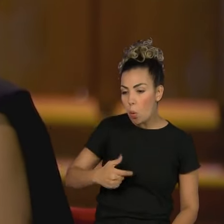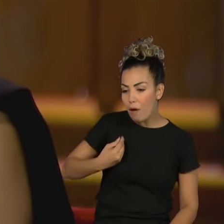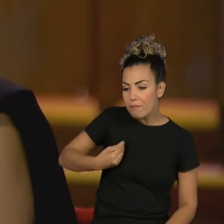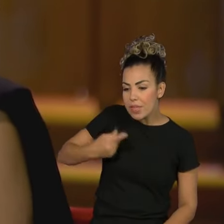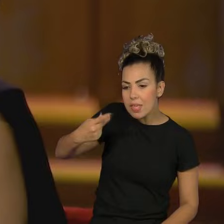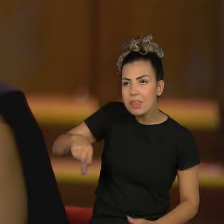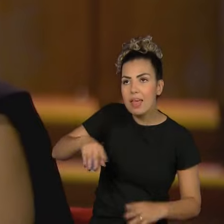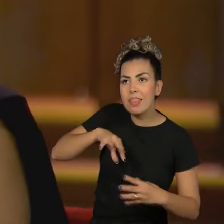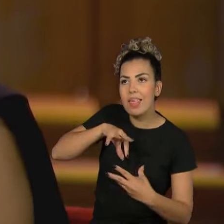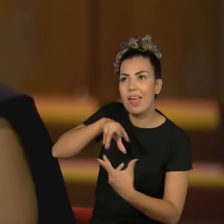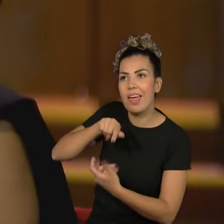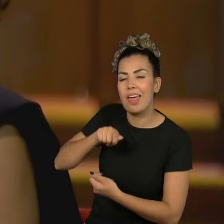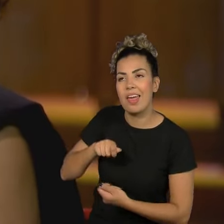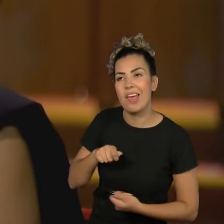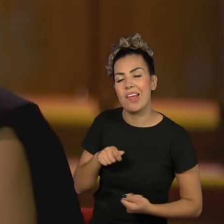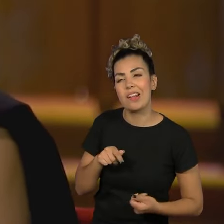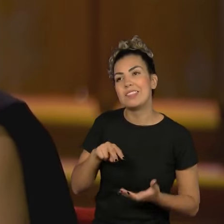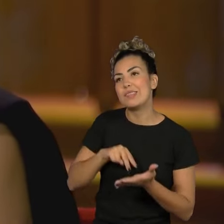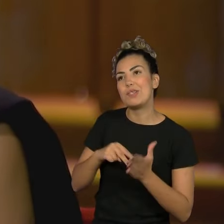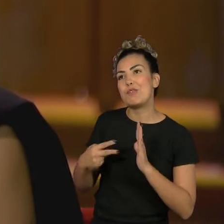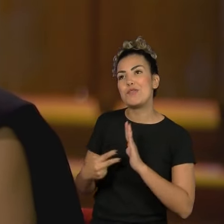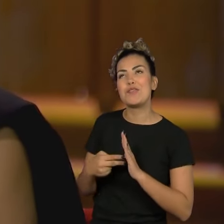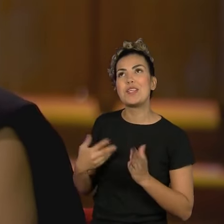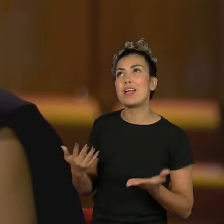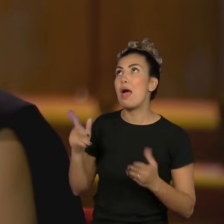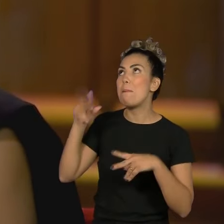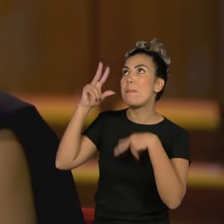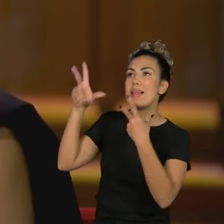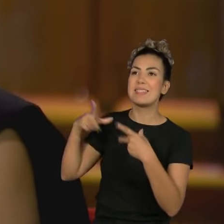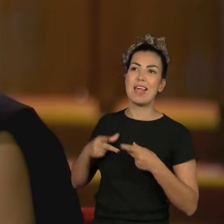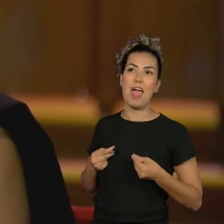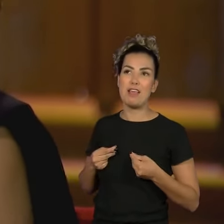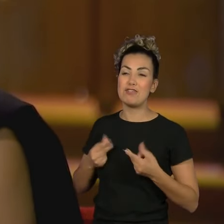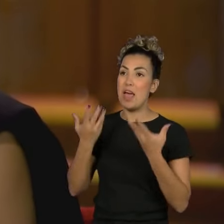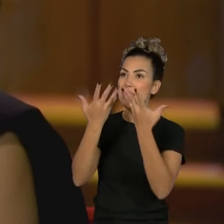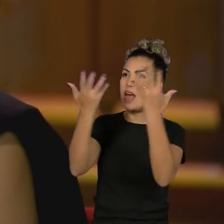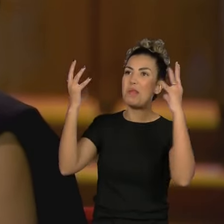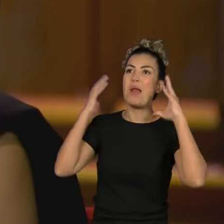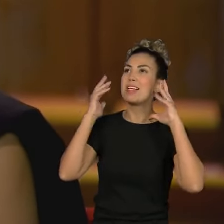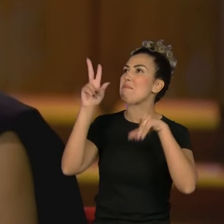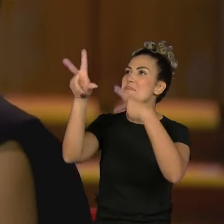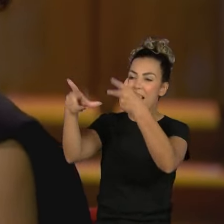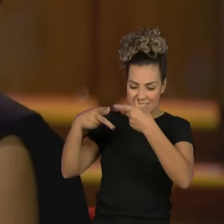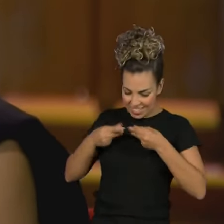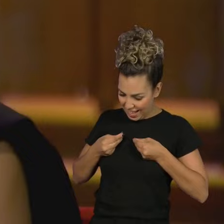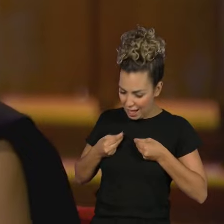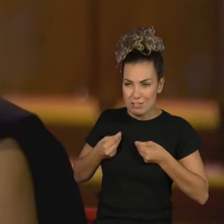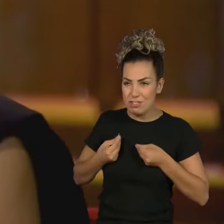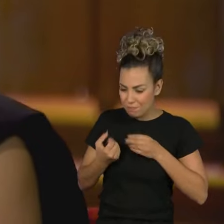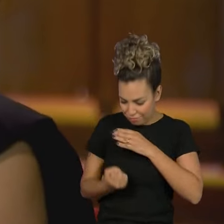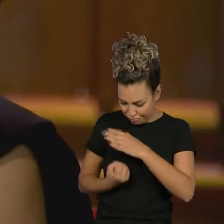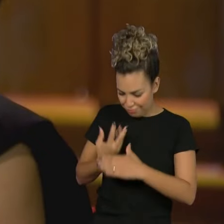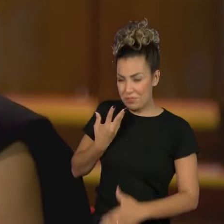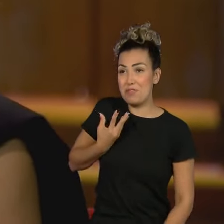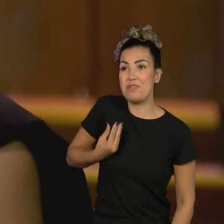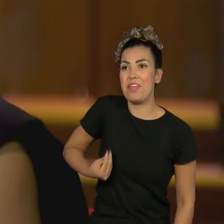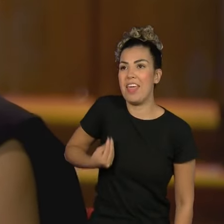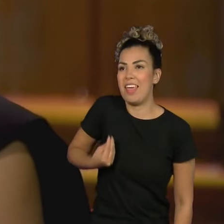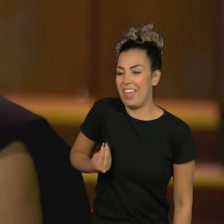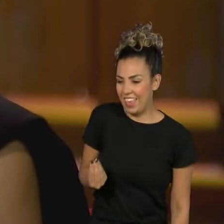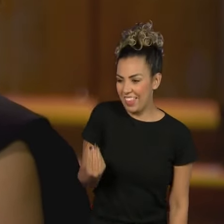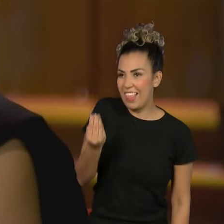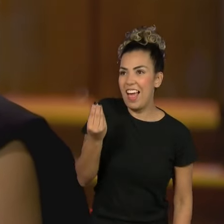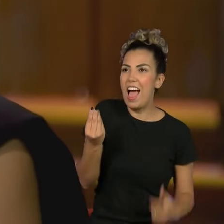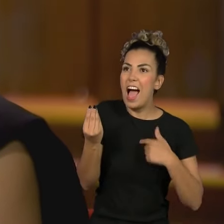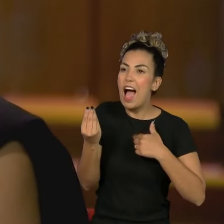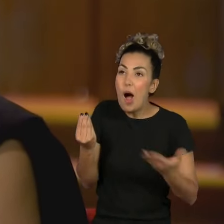é um presente que a natureza de nos deu uma licença que a natureza nos deu de estarmos